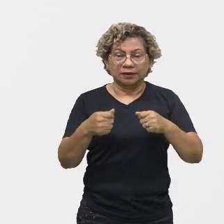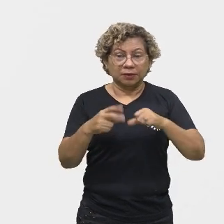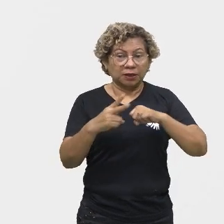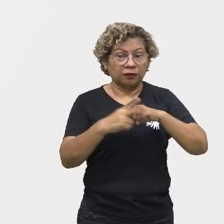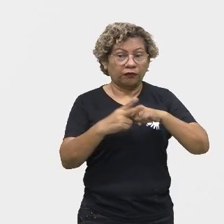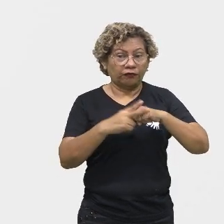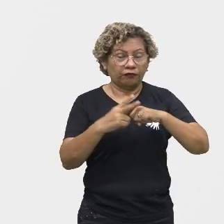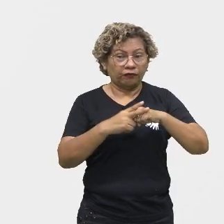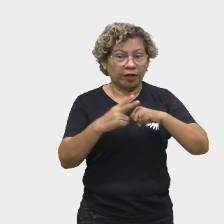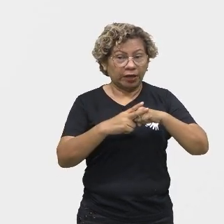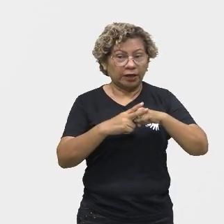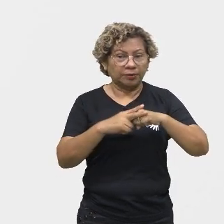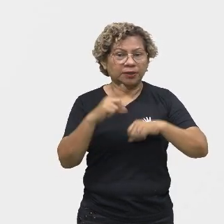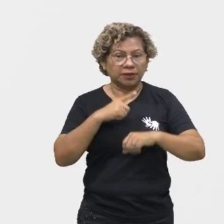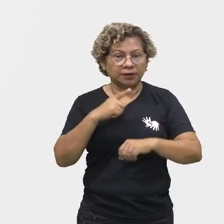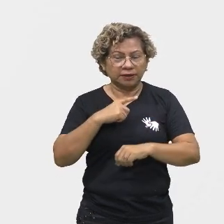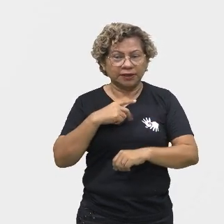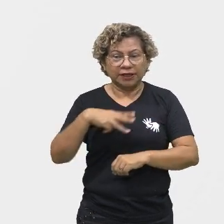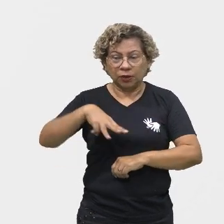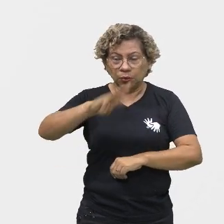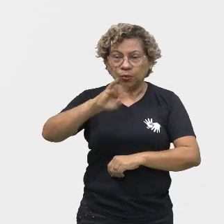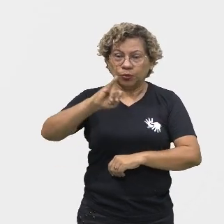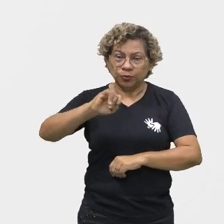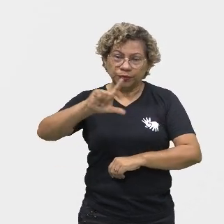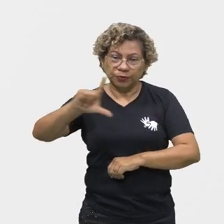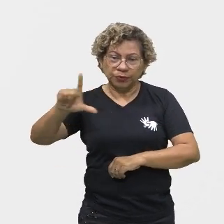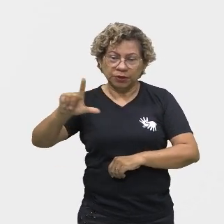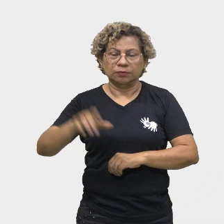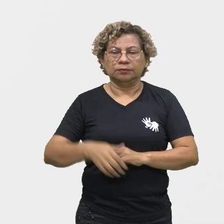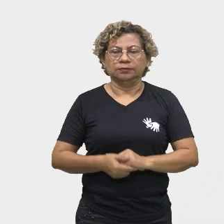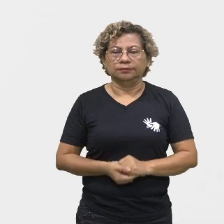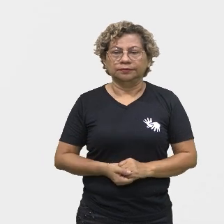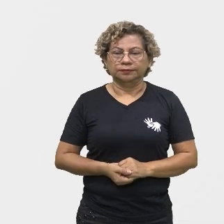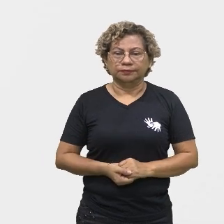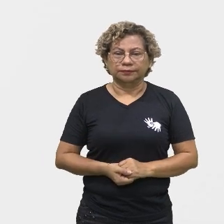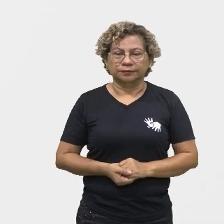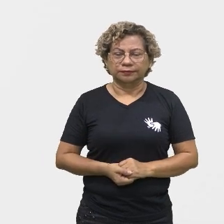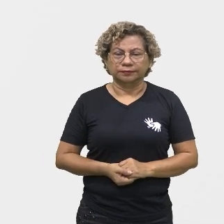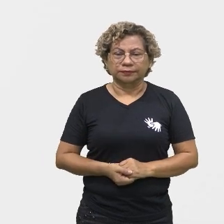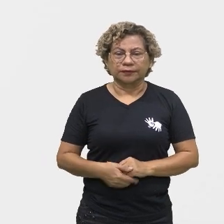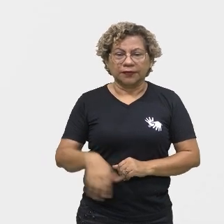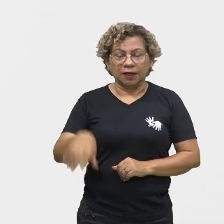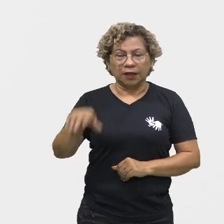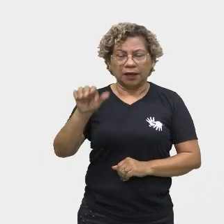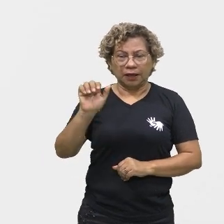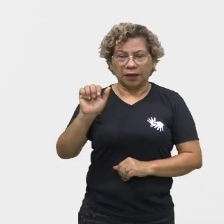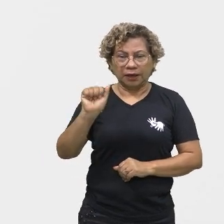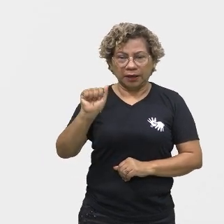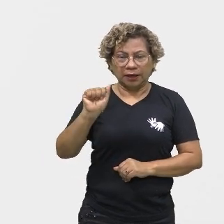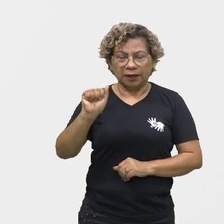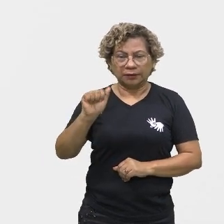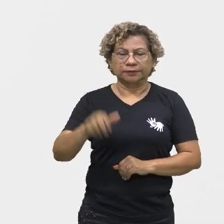de futuro, que é o will, tá? Olha só na letra A. I am sick. Tem